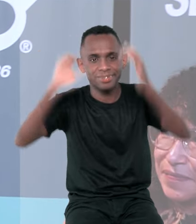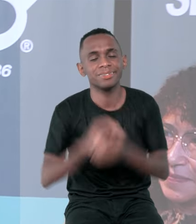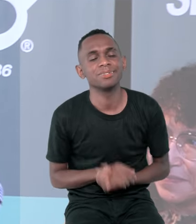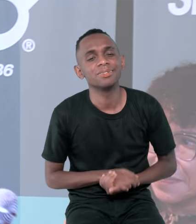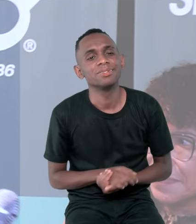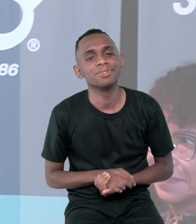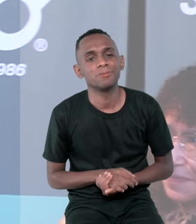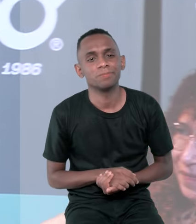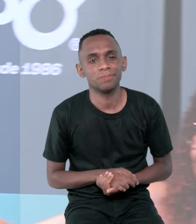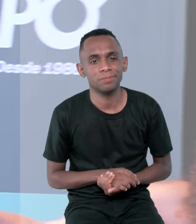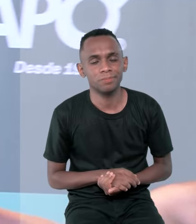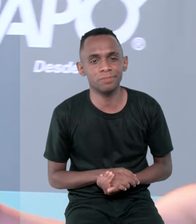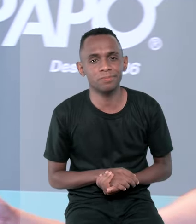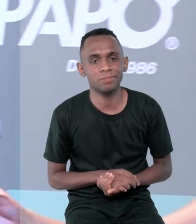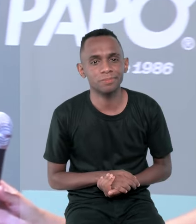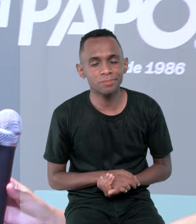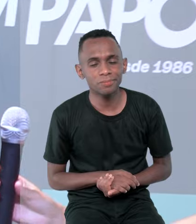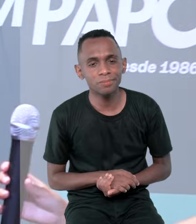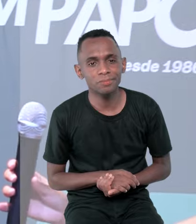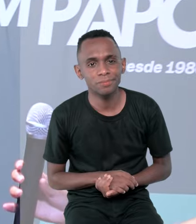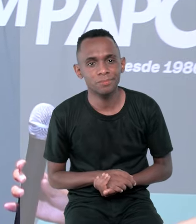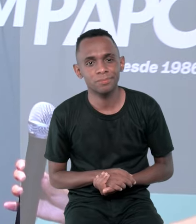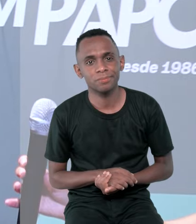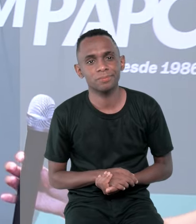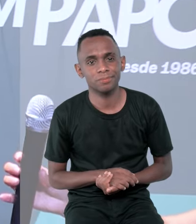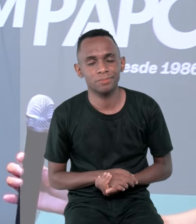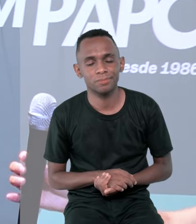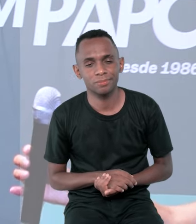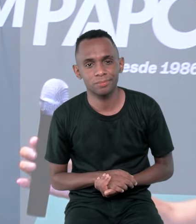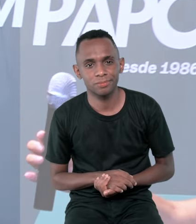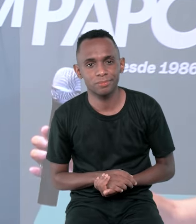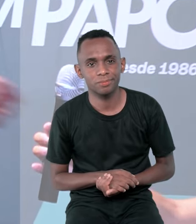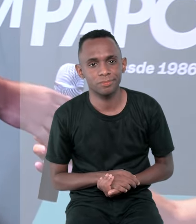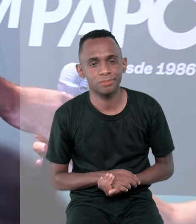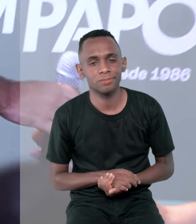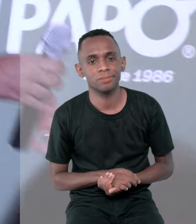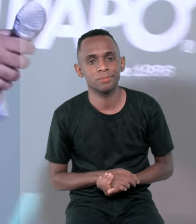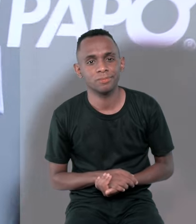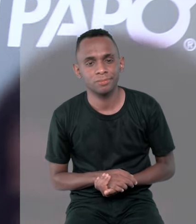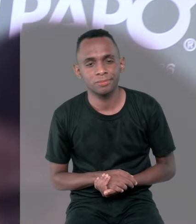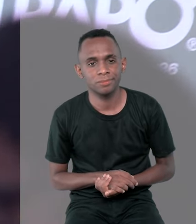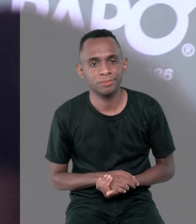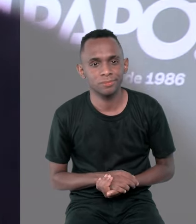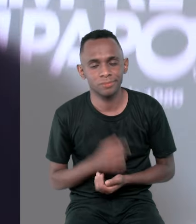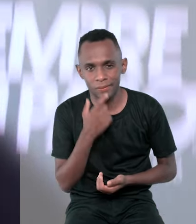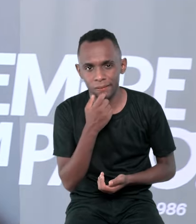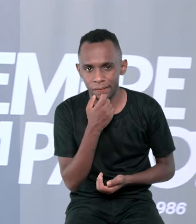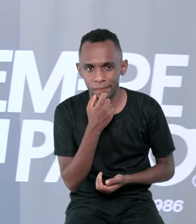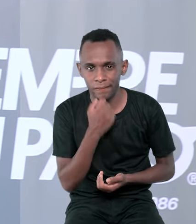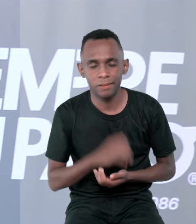O terceiro leitor é um homem negro de cabelos com tranças e barba. Ele usa uma camisa azul e calças